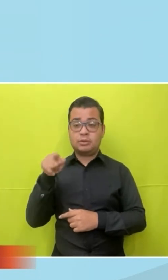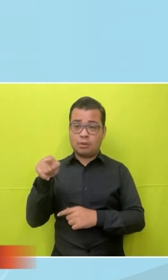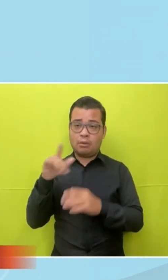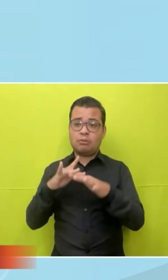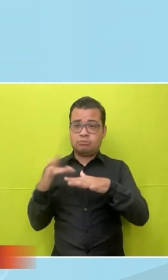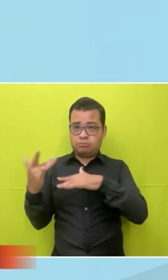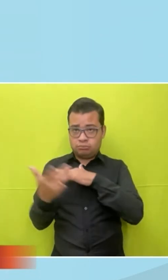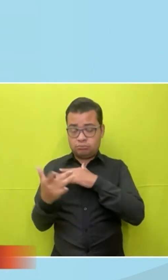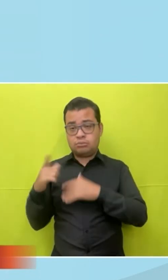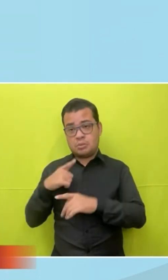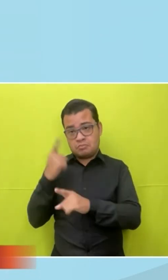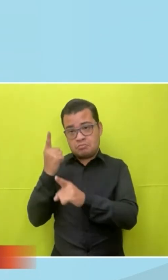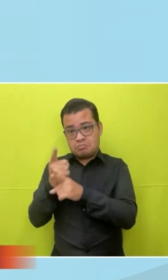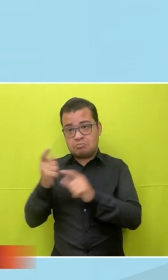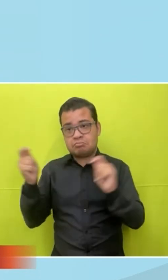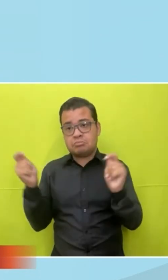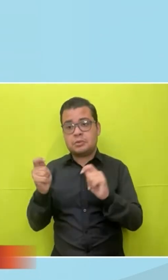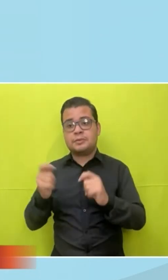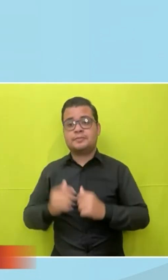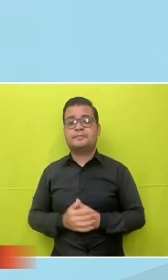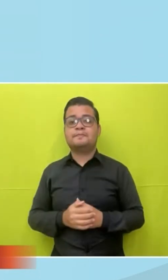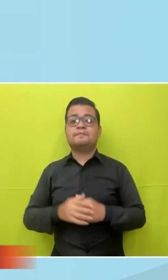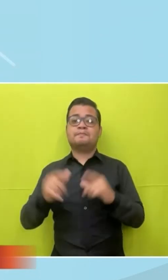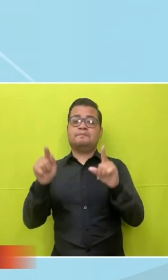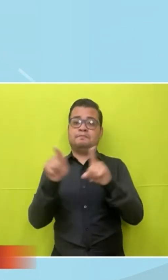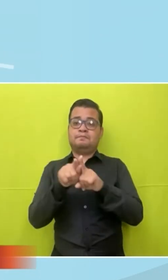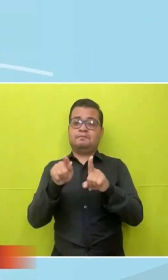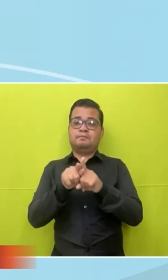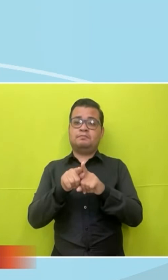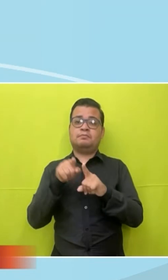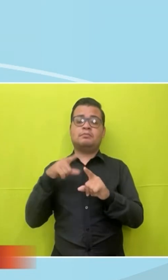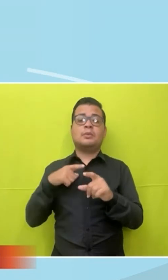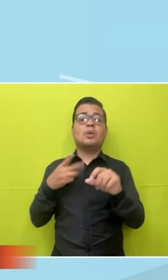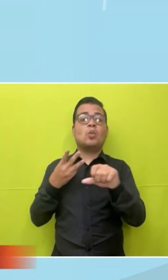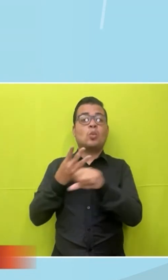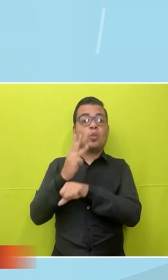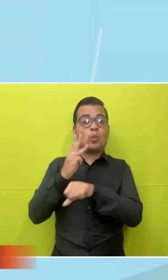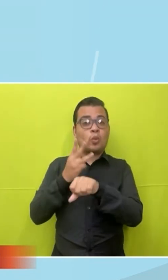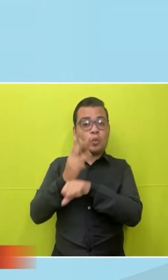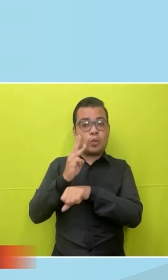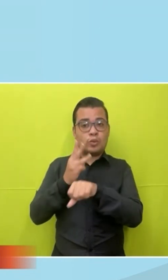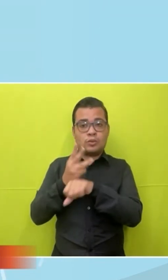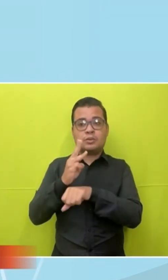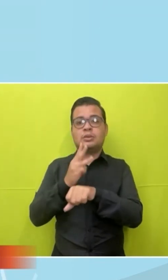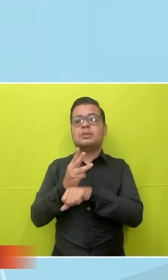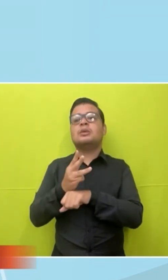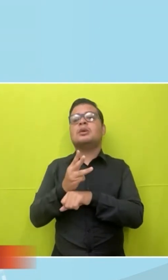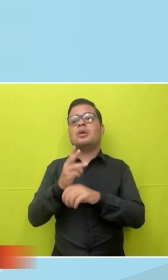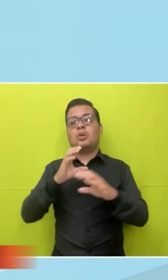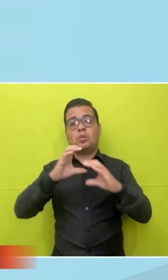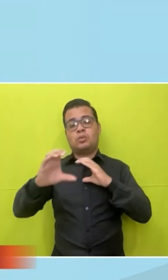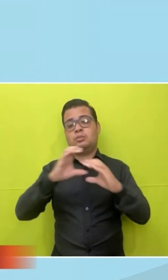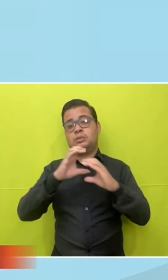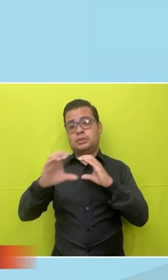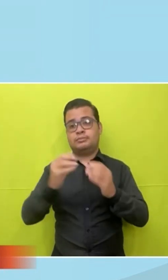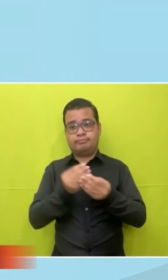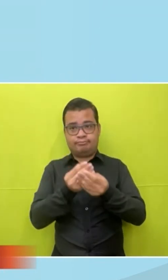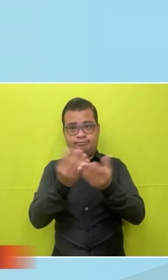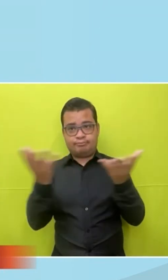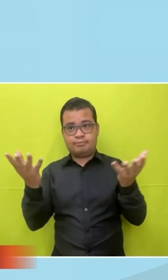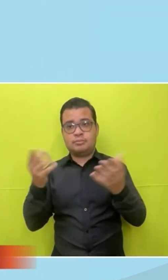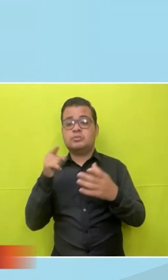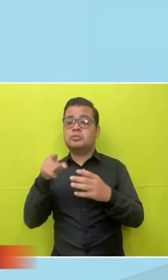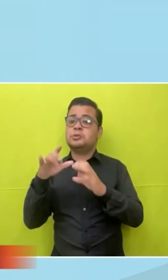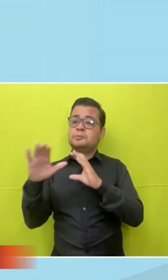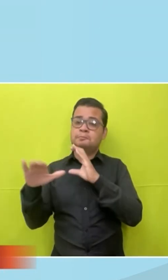pode mandar a sua mensagem. Além disso, a gente tem um WhatsApp, um canal direto de comunicação com você. Então, mande a